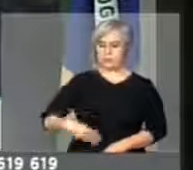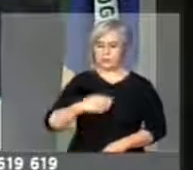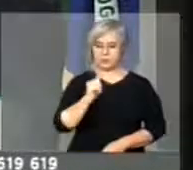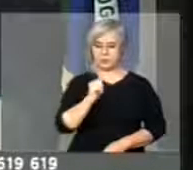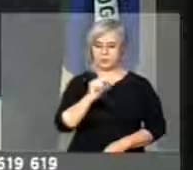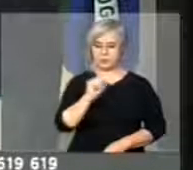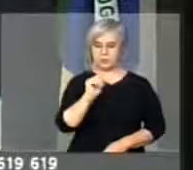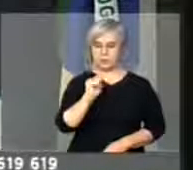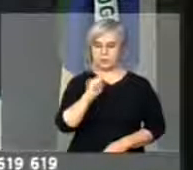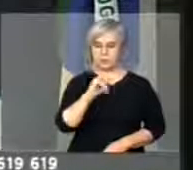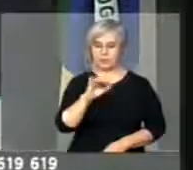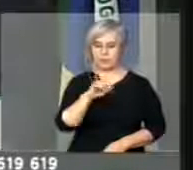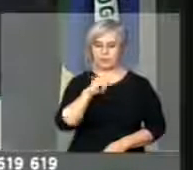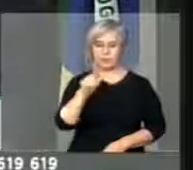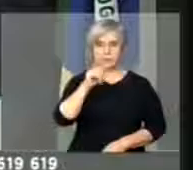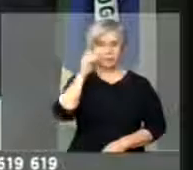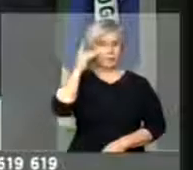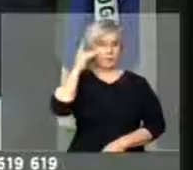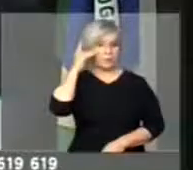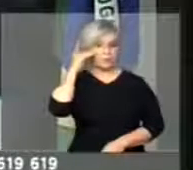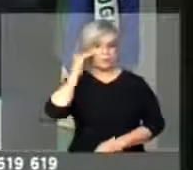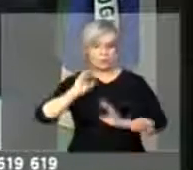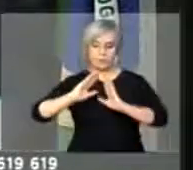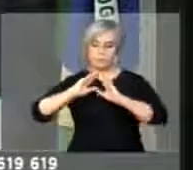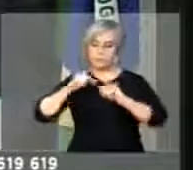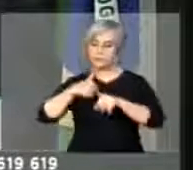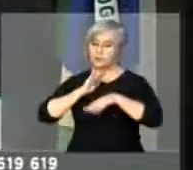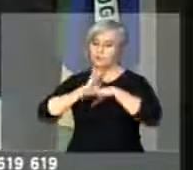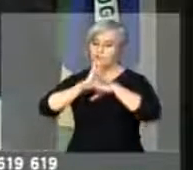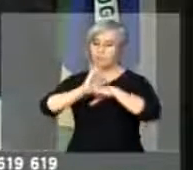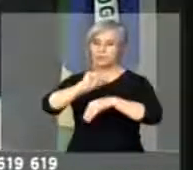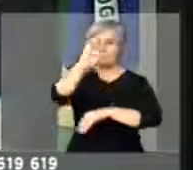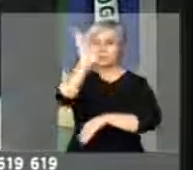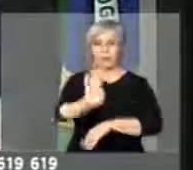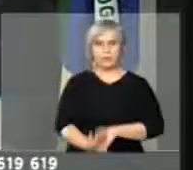Dilma Rousseff, me pedindo que ajudasse o Brasil.